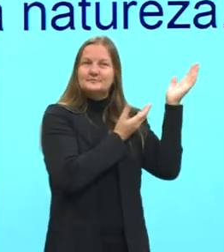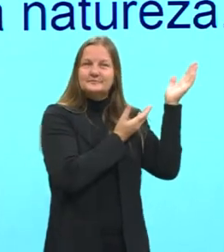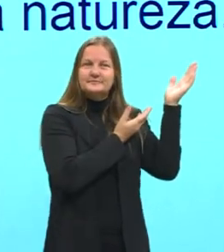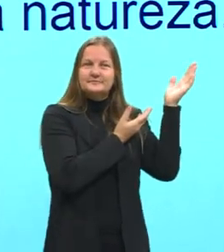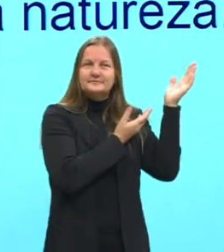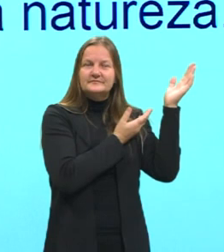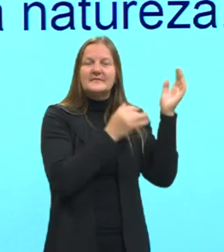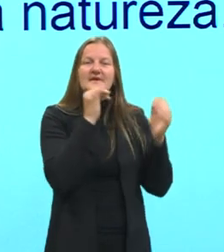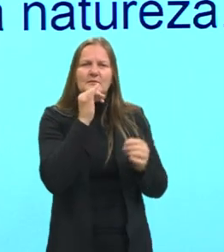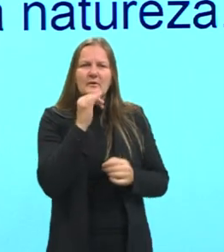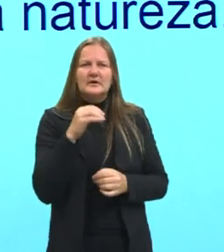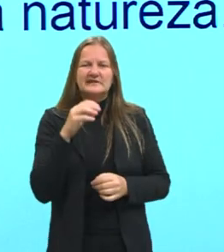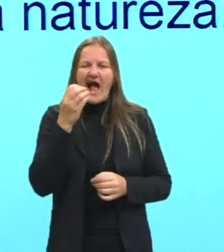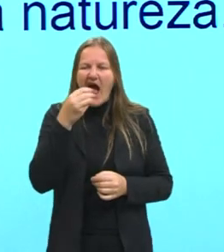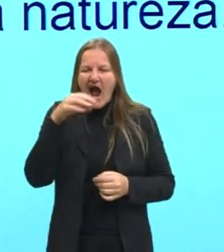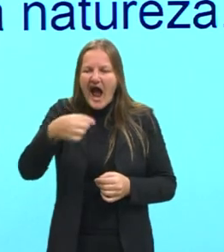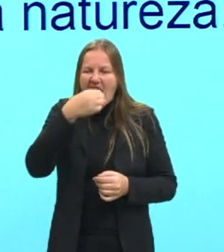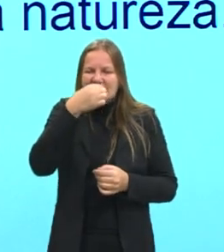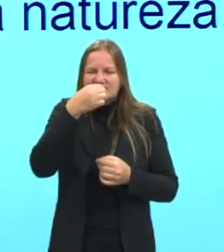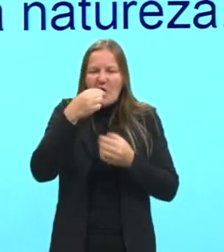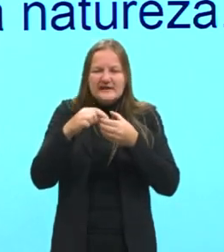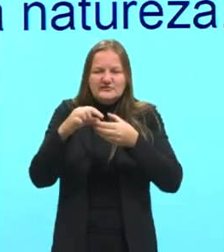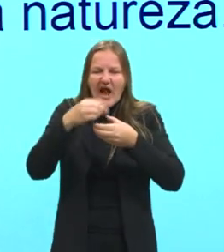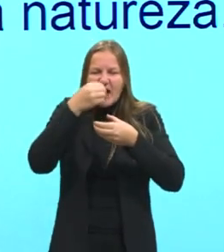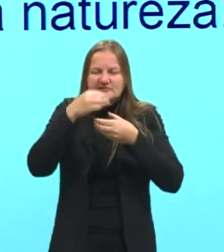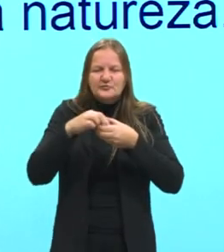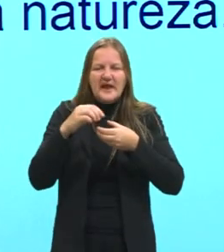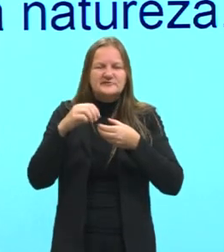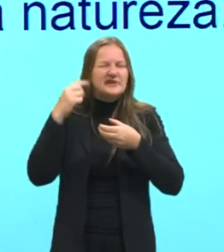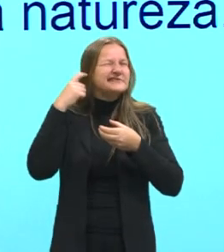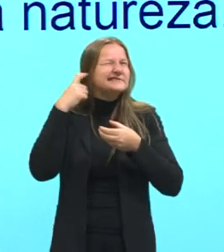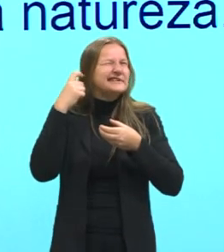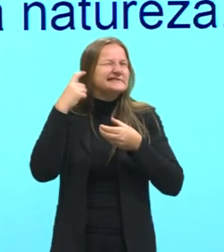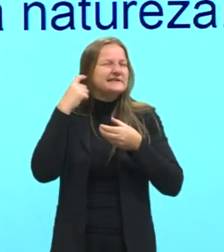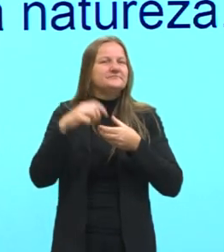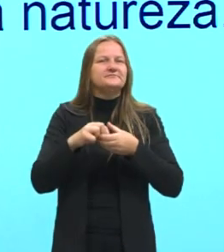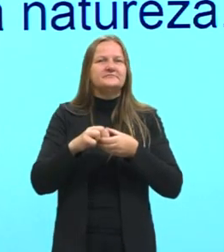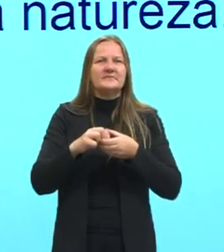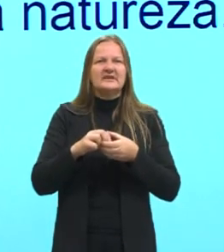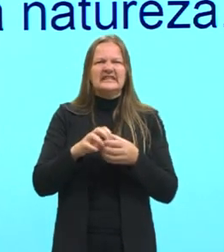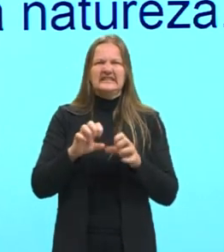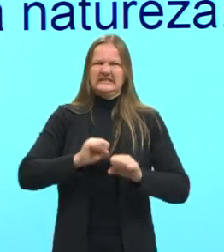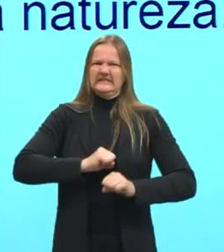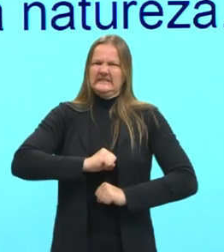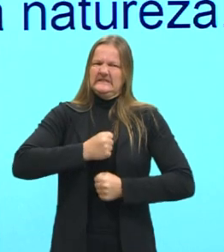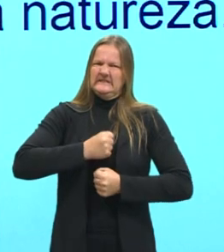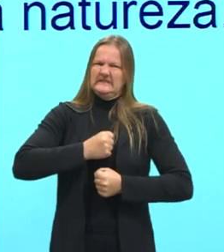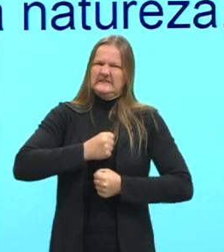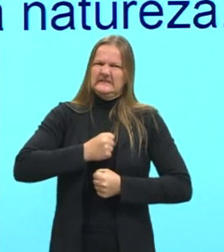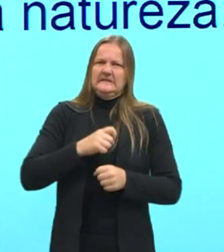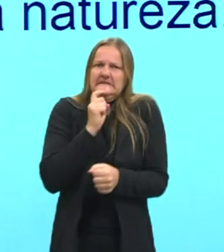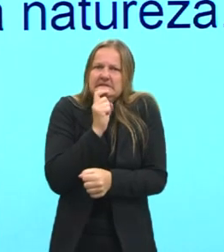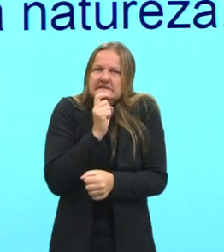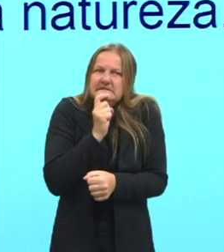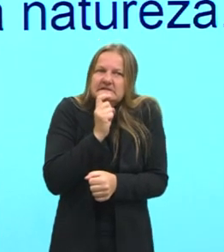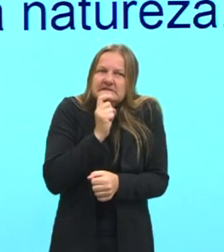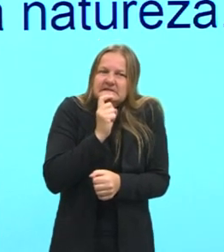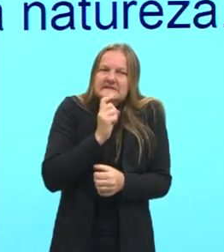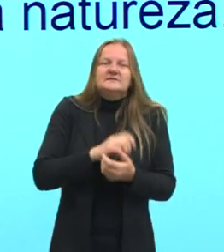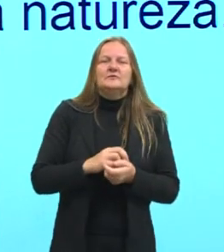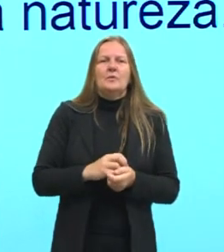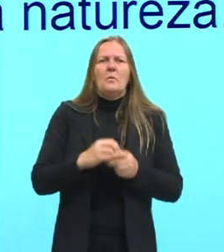quadro. O nhaque, para imitar, por exemplo, o barulho de comer. Brr, para imitar aqui, o tremendo de frio. O